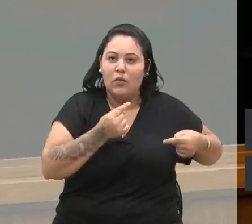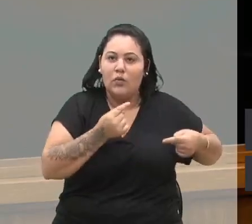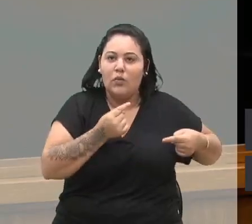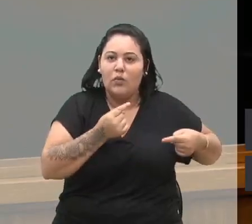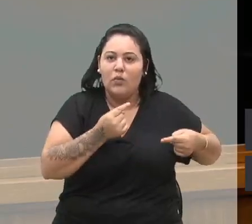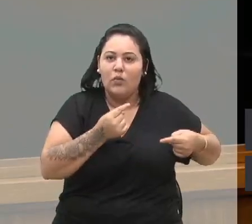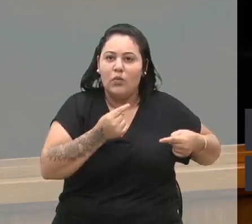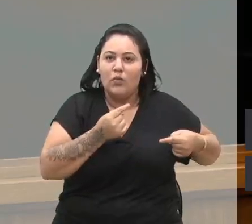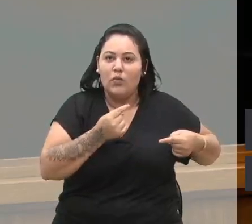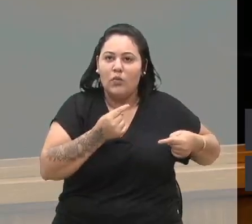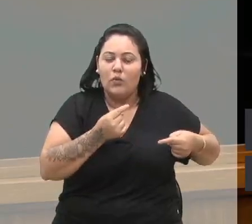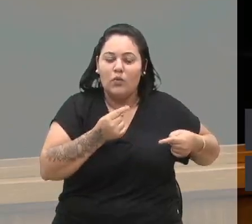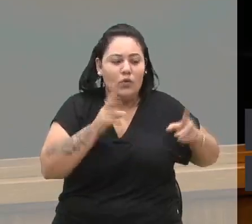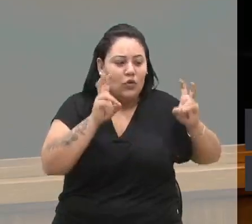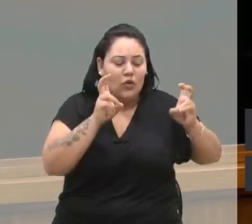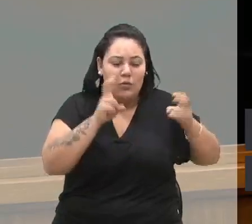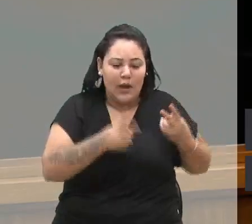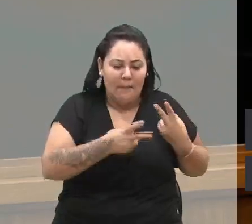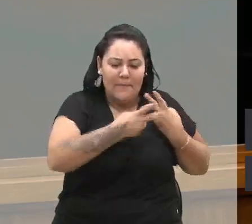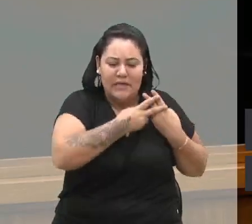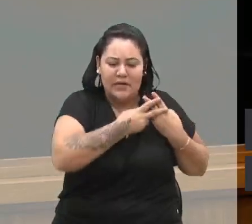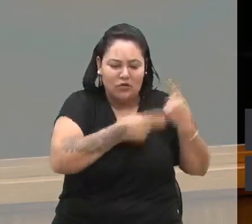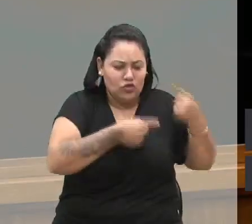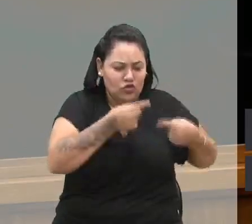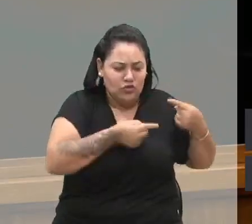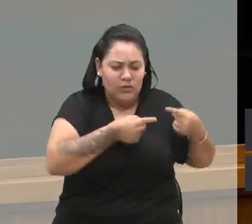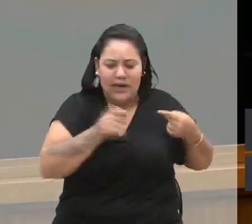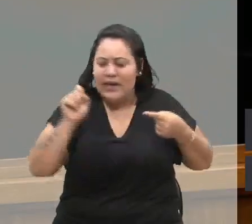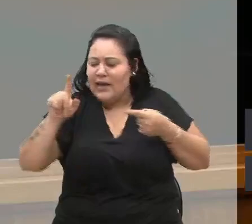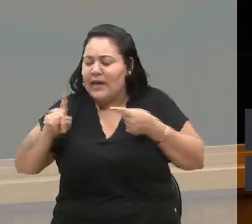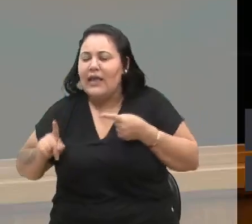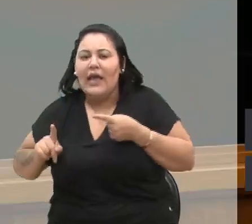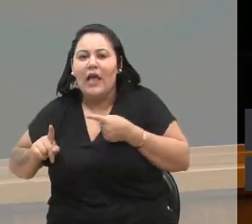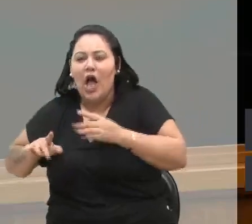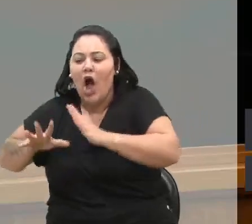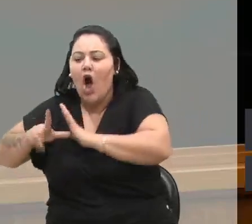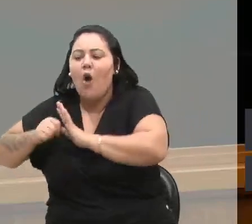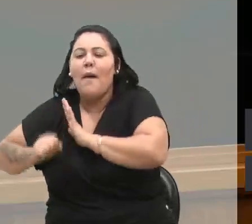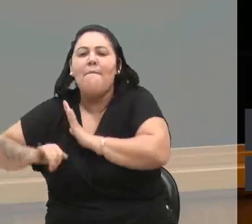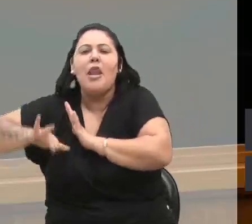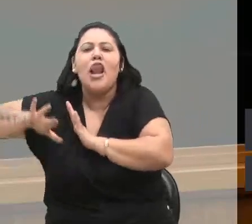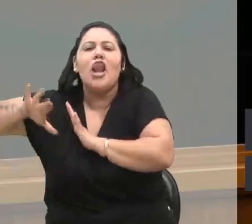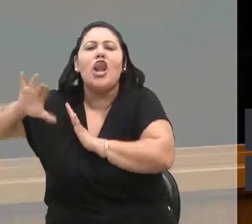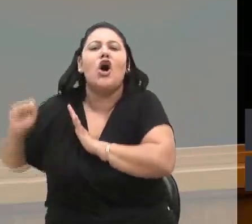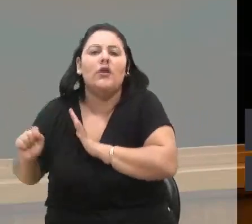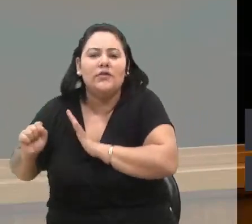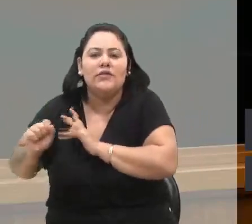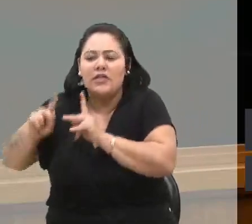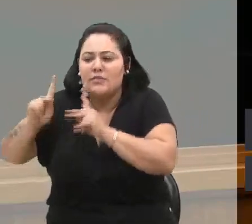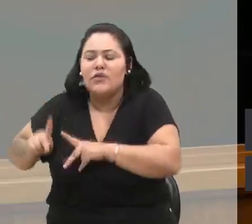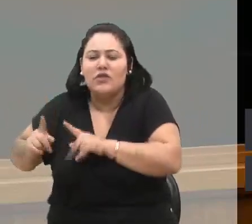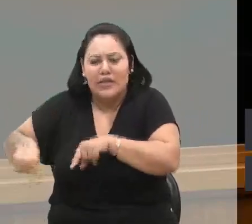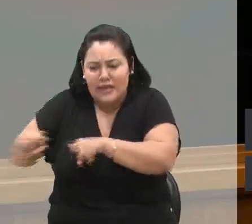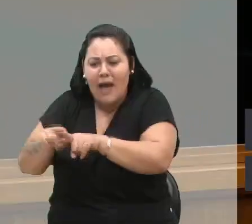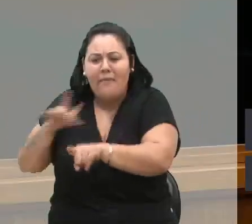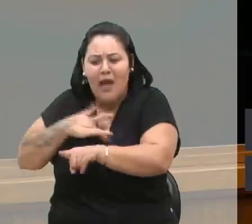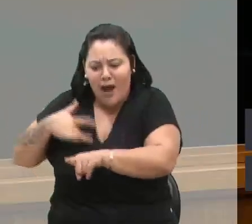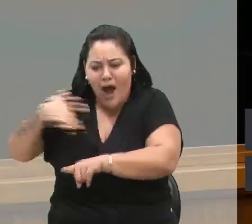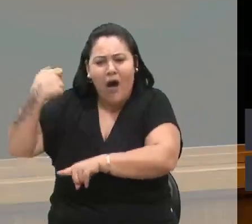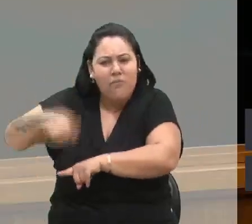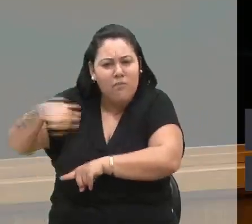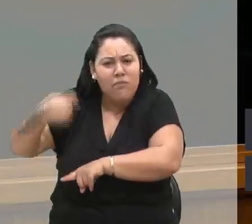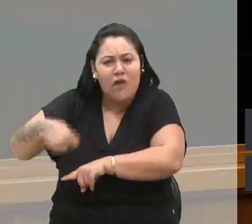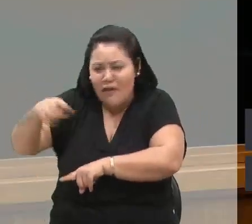questão prisional, e aqui eu vou dizer, e quem frauda milhões das pessoas que também vão morrer porque não